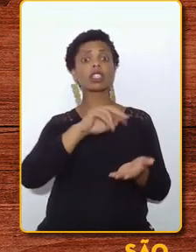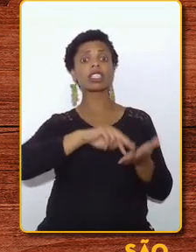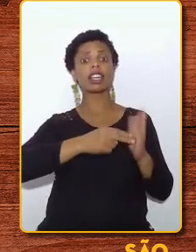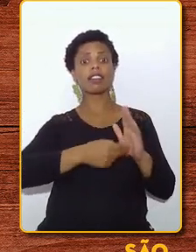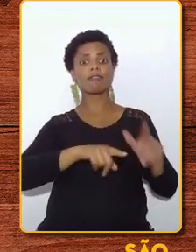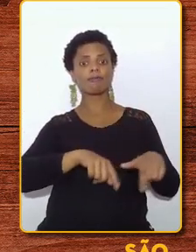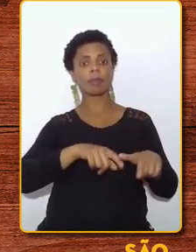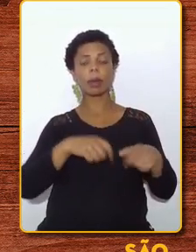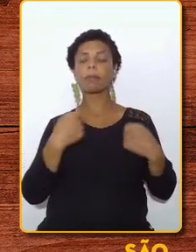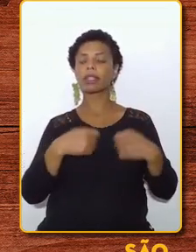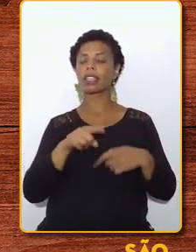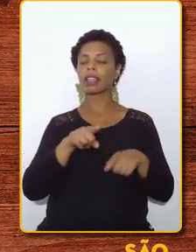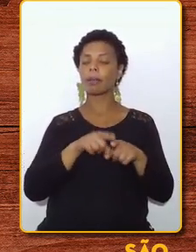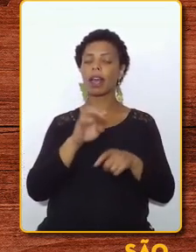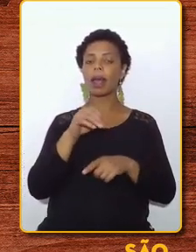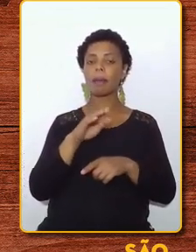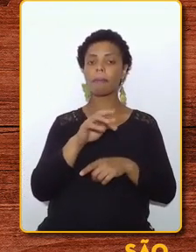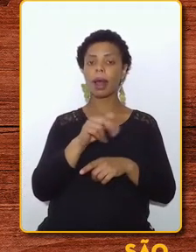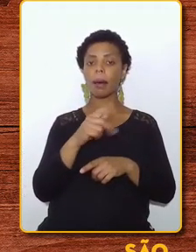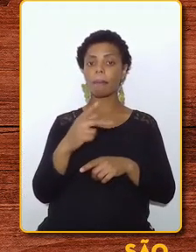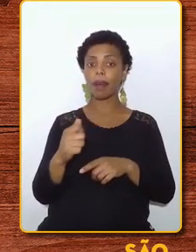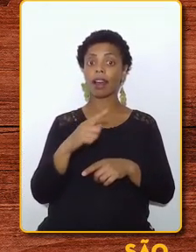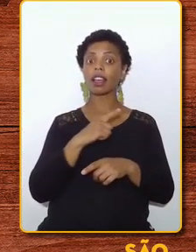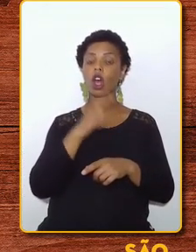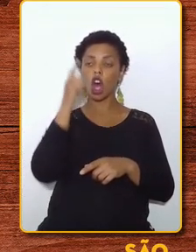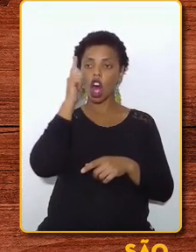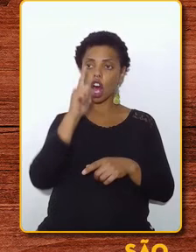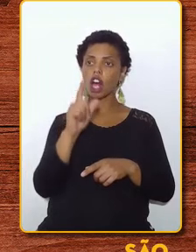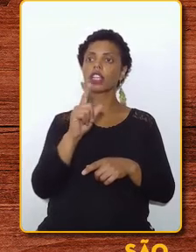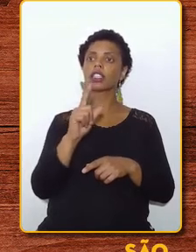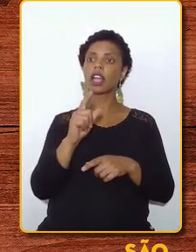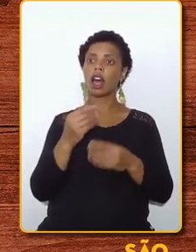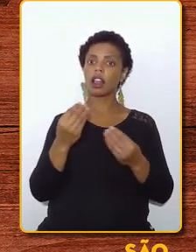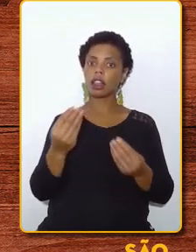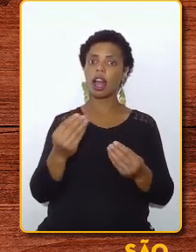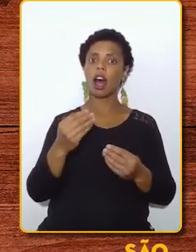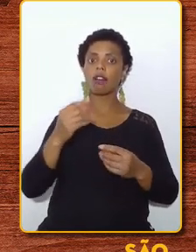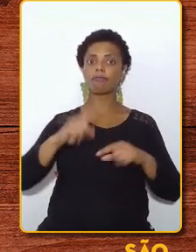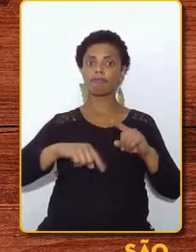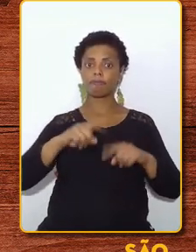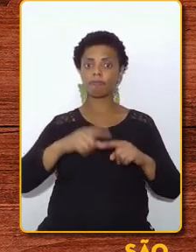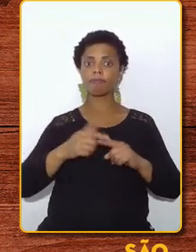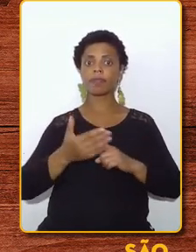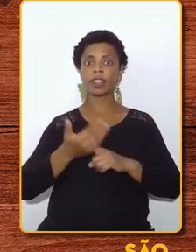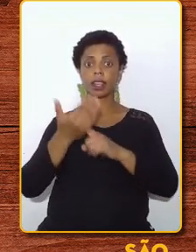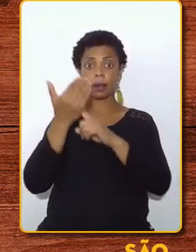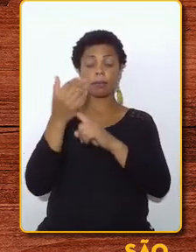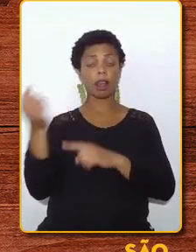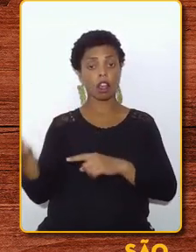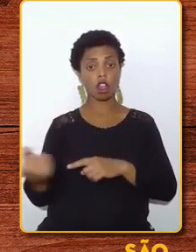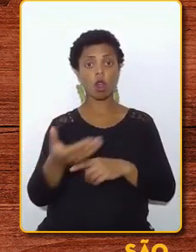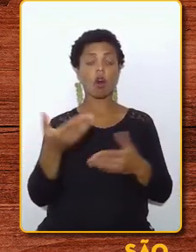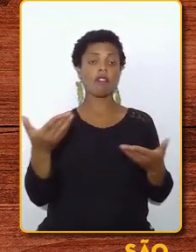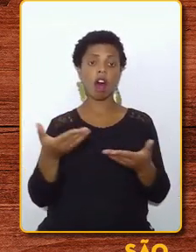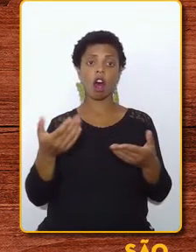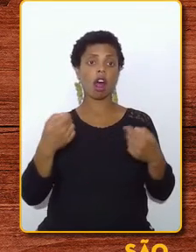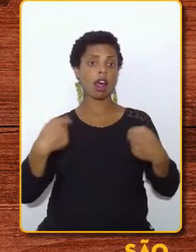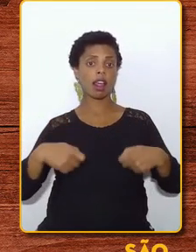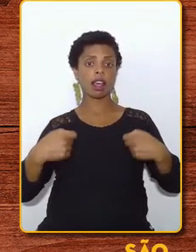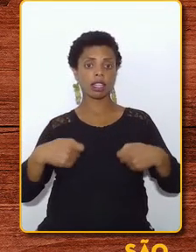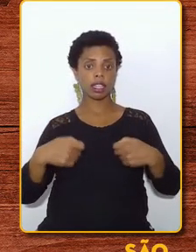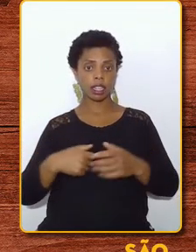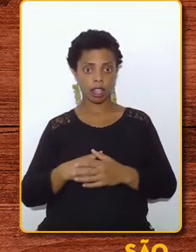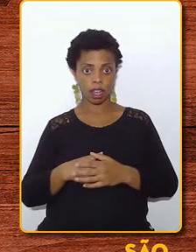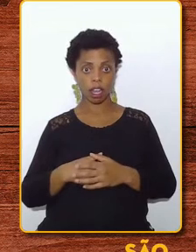dê conta de ter equipamentos e tecnologia para essa nova matriz tecnológica. E, ao mesmo tempo, nós temos